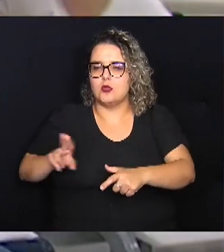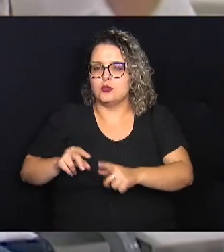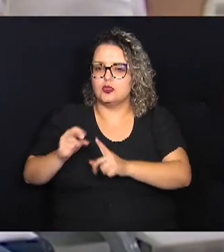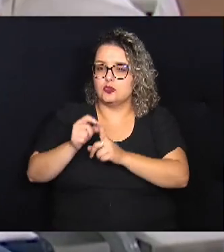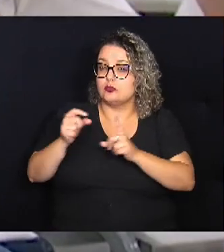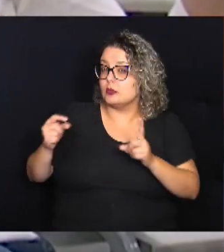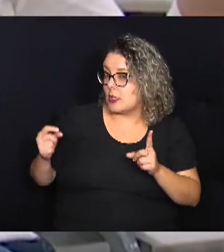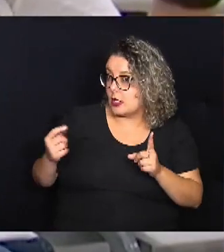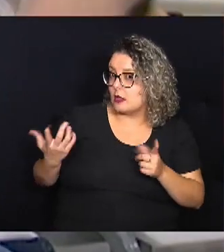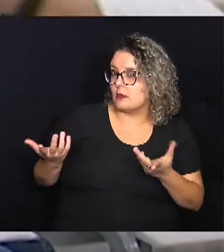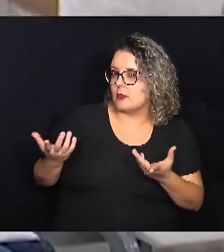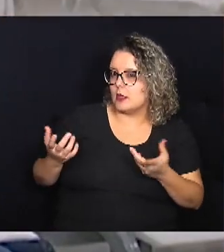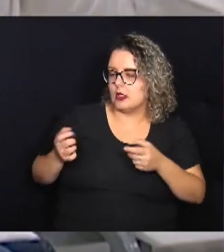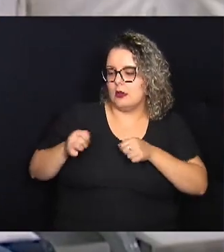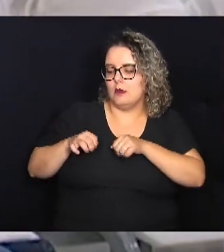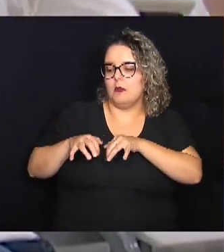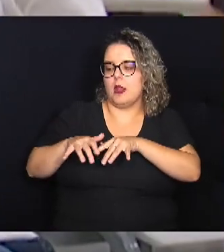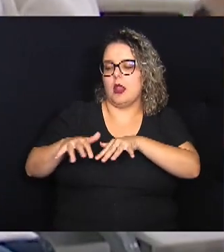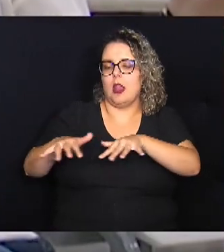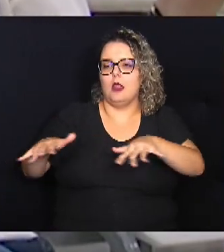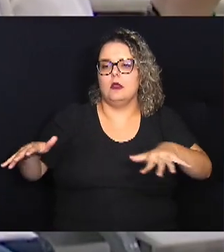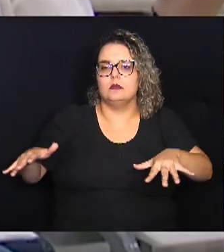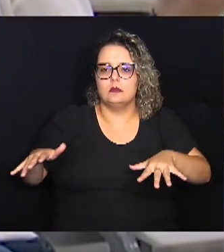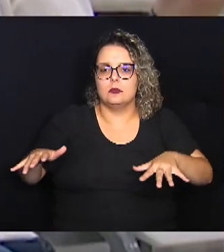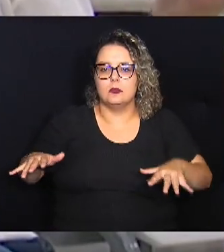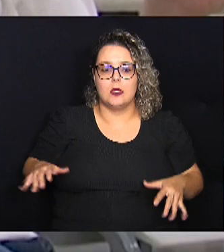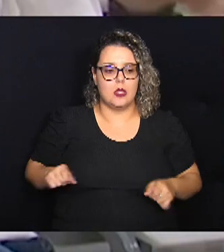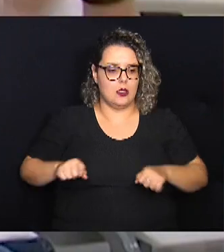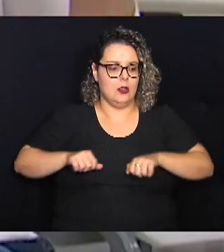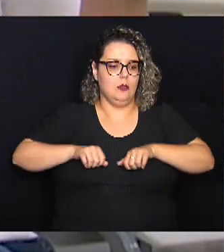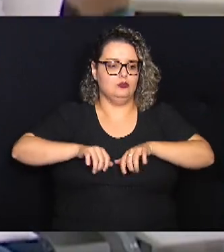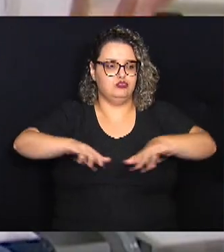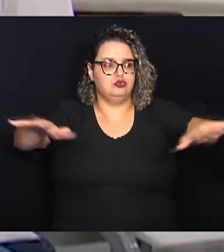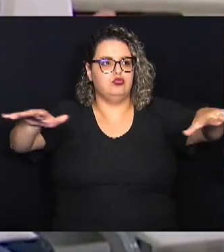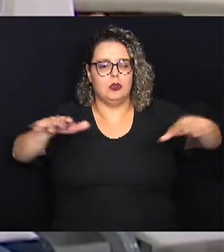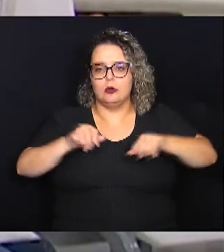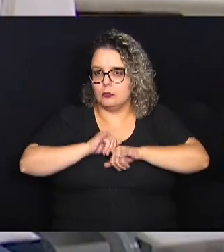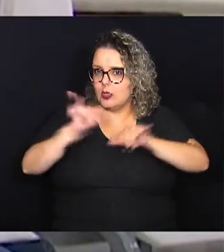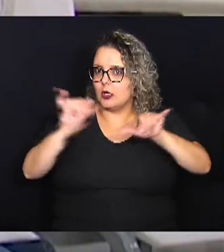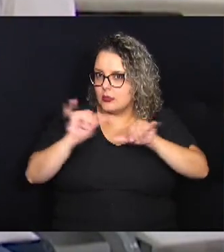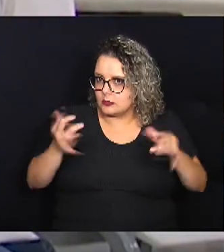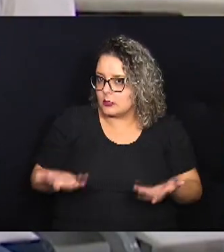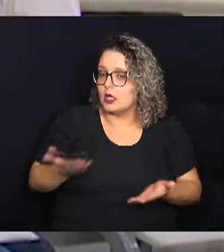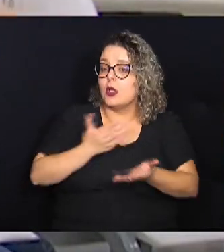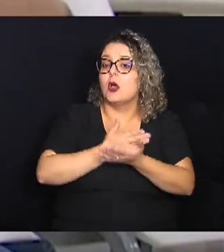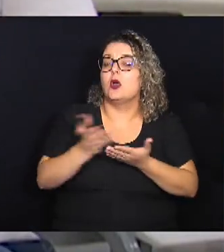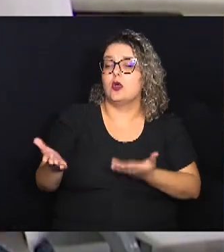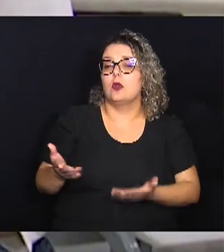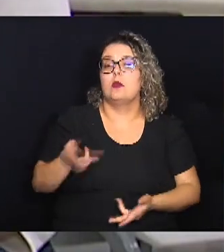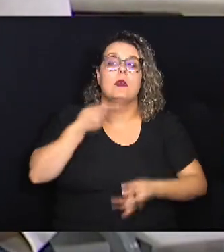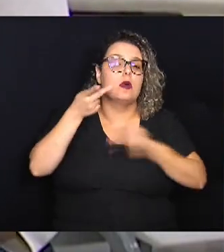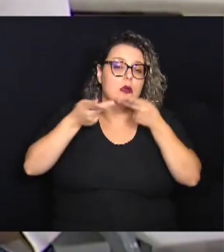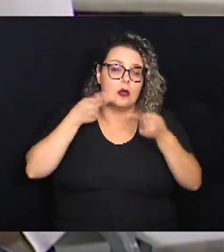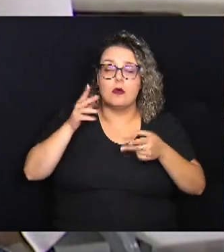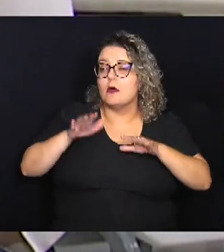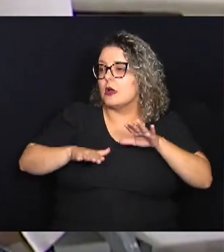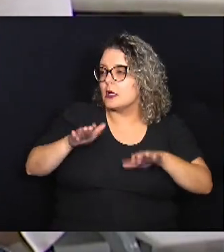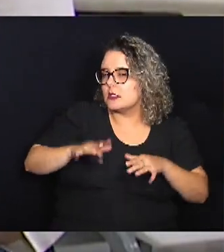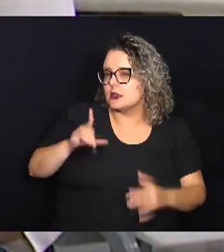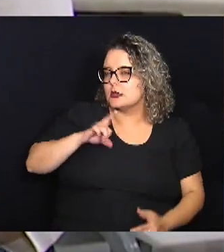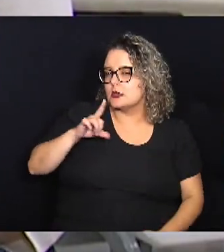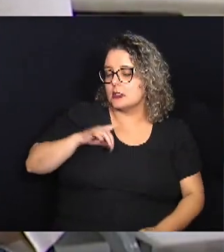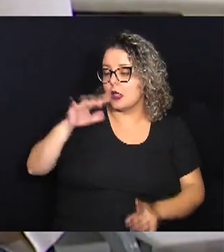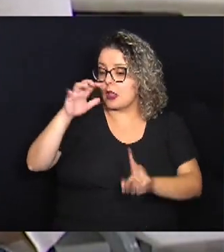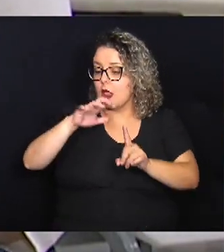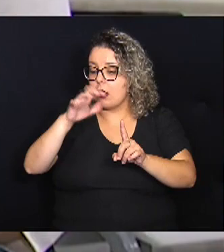que vai se disseminando e de repente ganha grandes proporções e passa a ser, né, muito falada. Ou às vezes a gente tem a